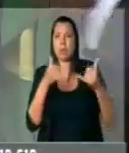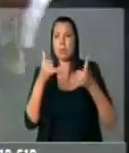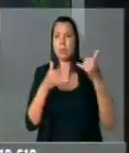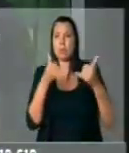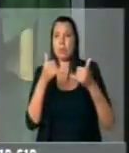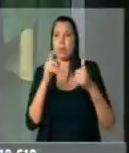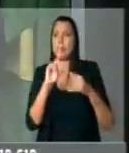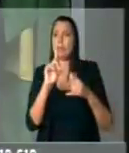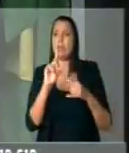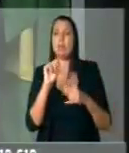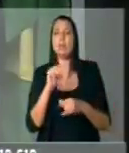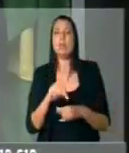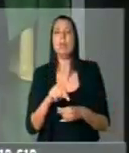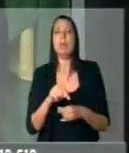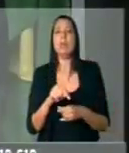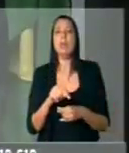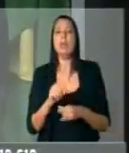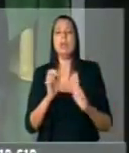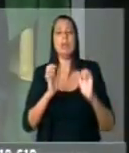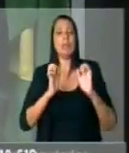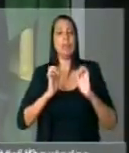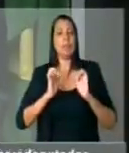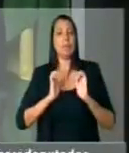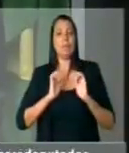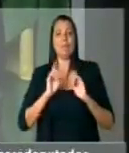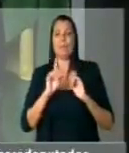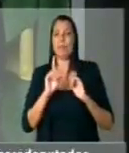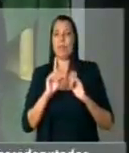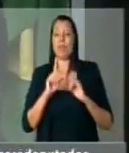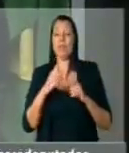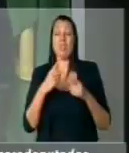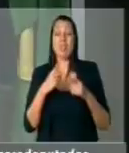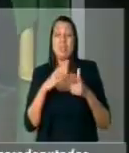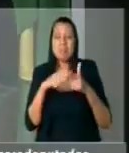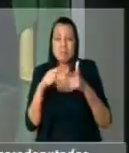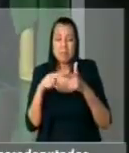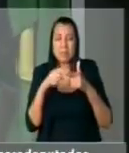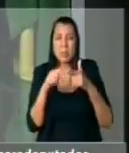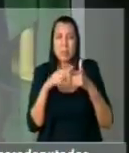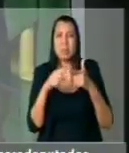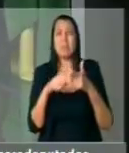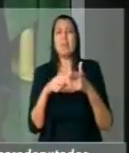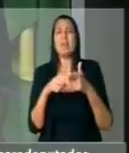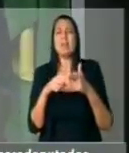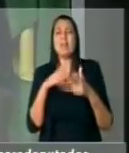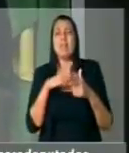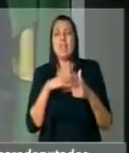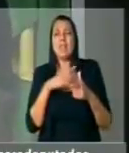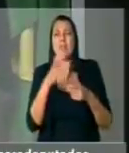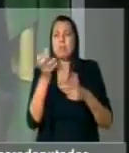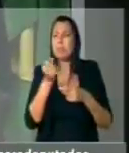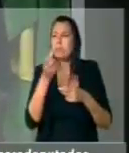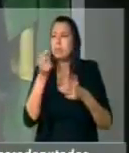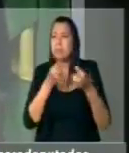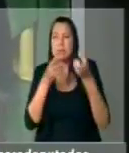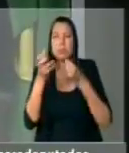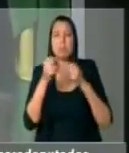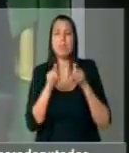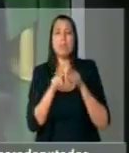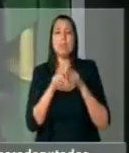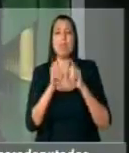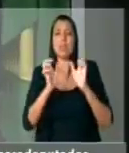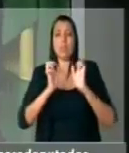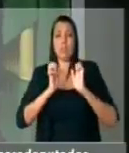é geradora de riqueza. Ela é uma destruidora, ela é uma consumidora da riqueza,